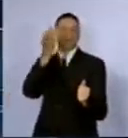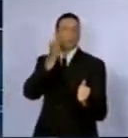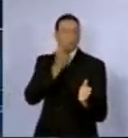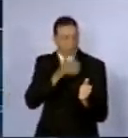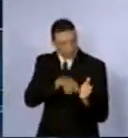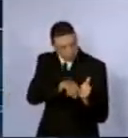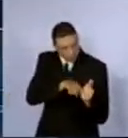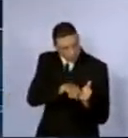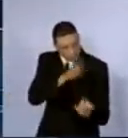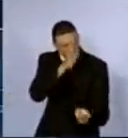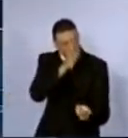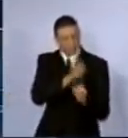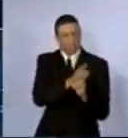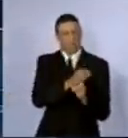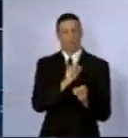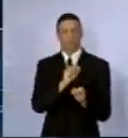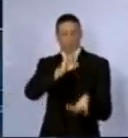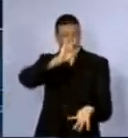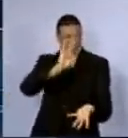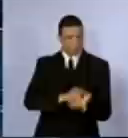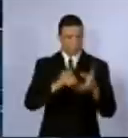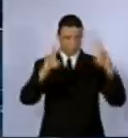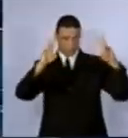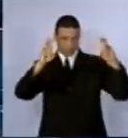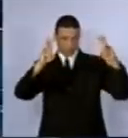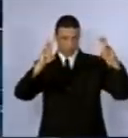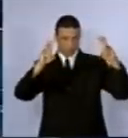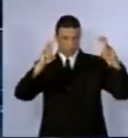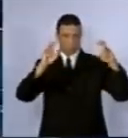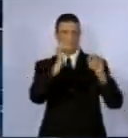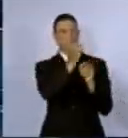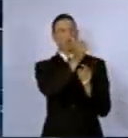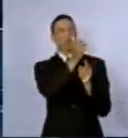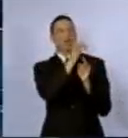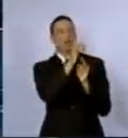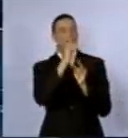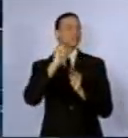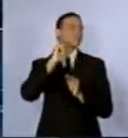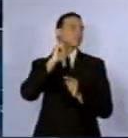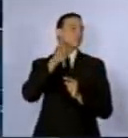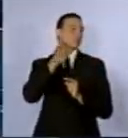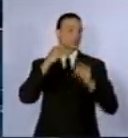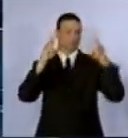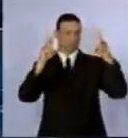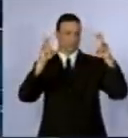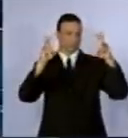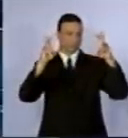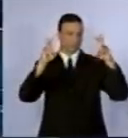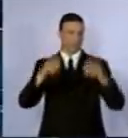que, na verdade, que se chama Eletricidade Suja, que